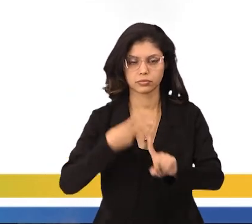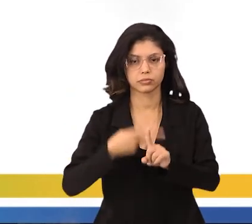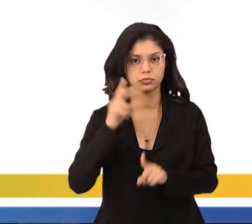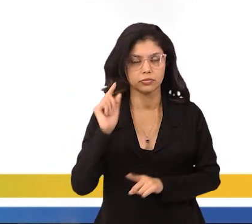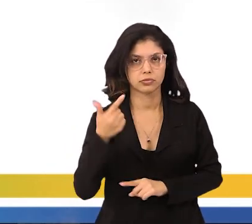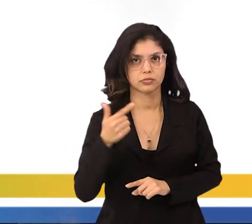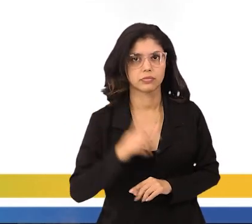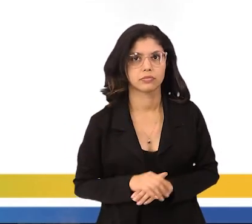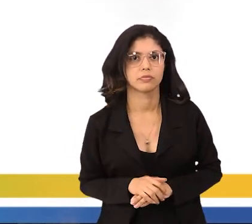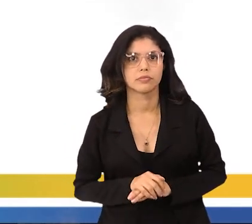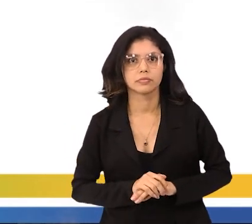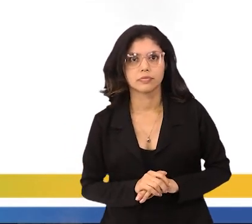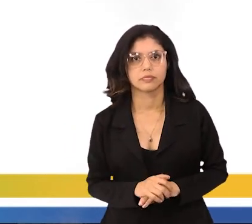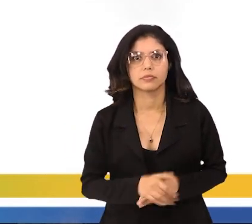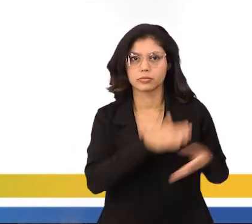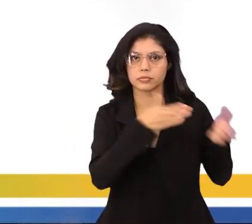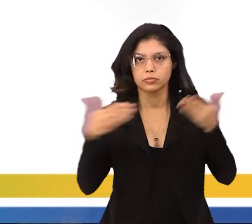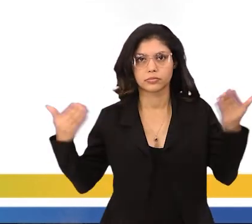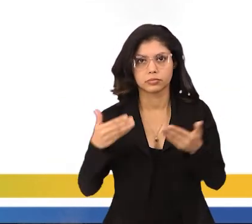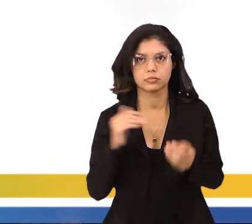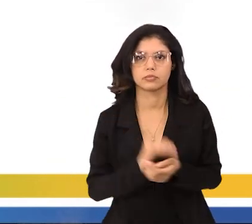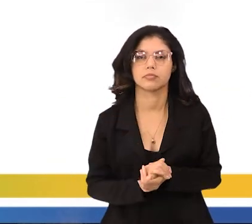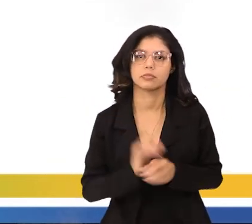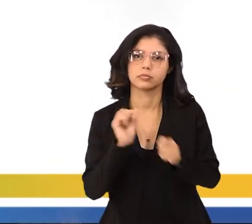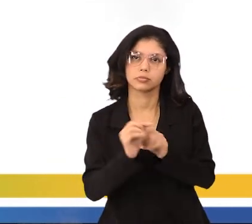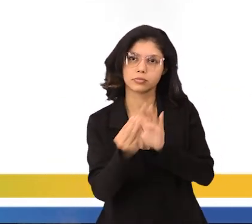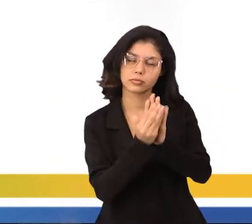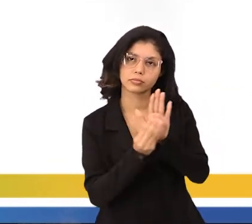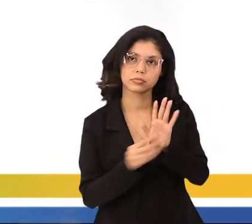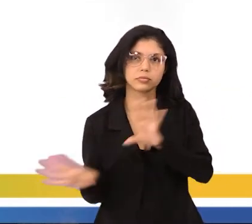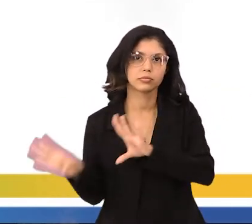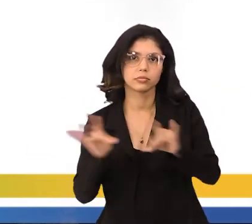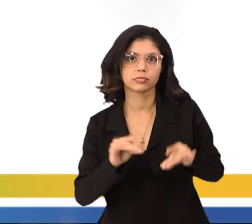de 2, né? E a partir de agora, iremos observar um